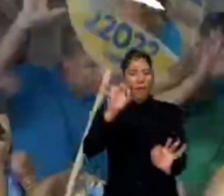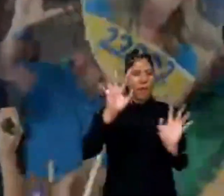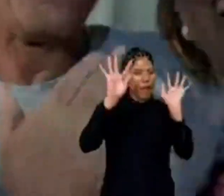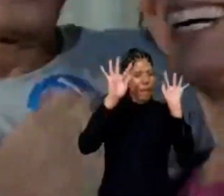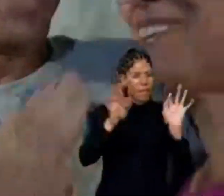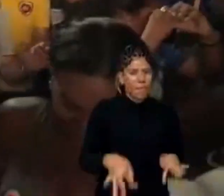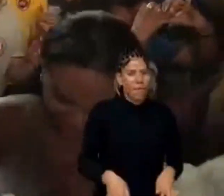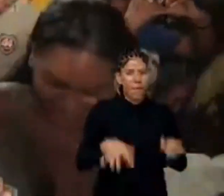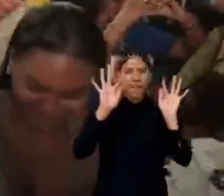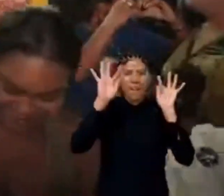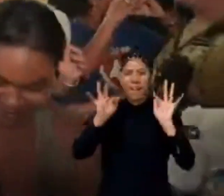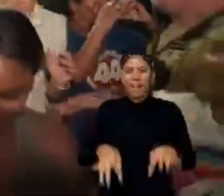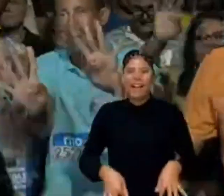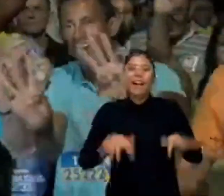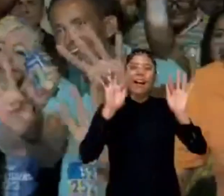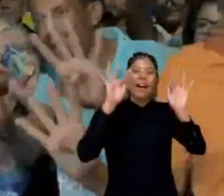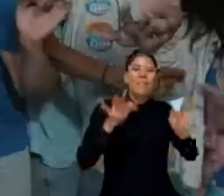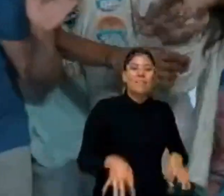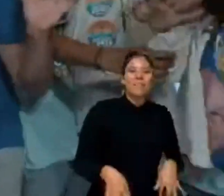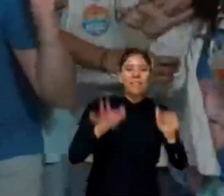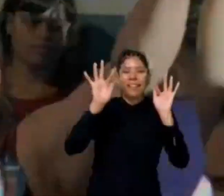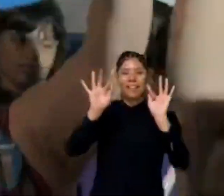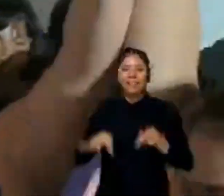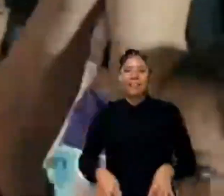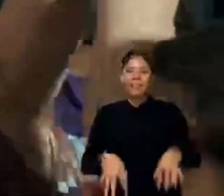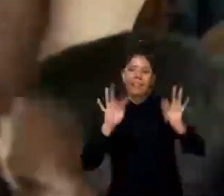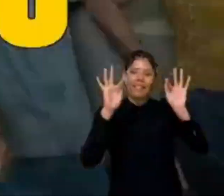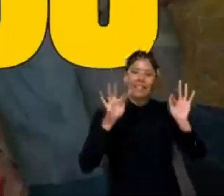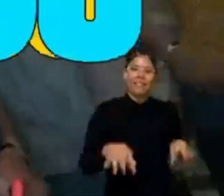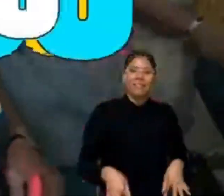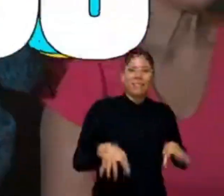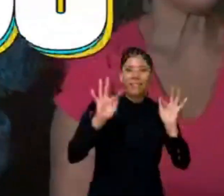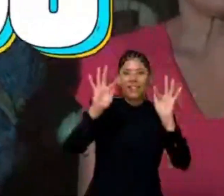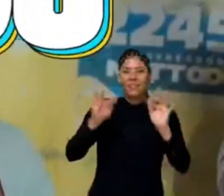Já fui. Se prepara porque acabou, viu?